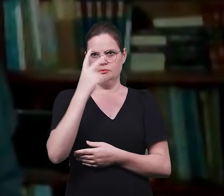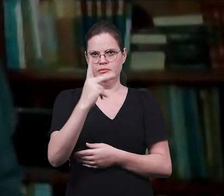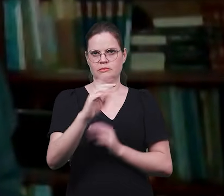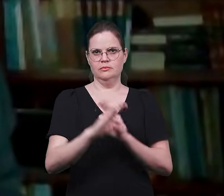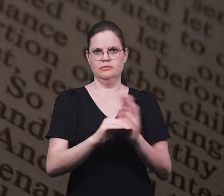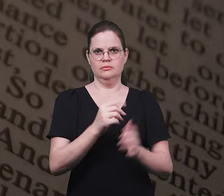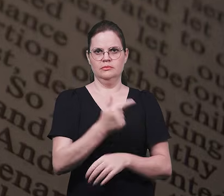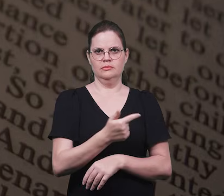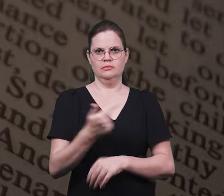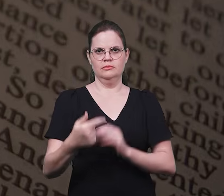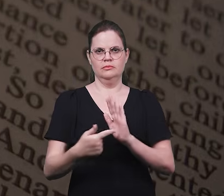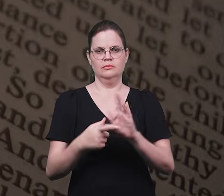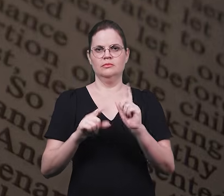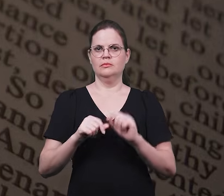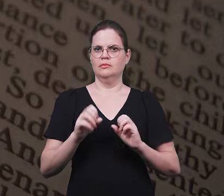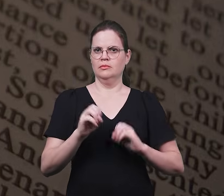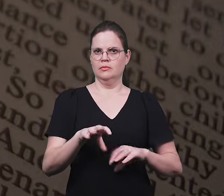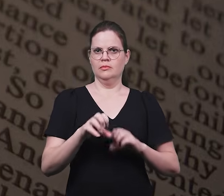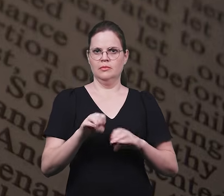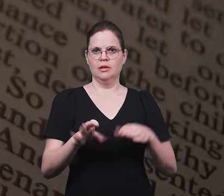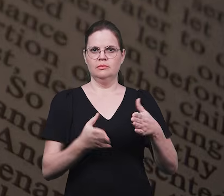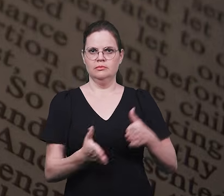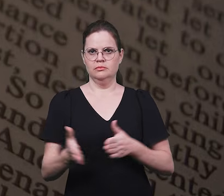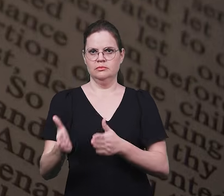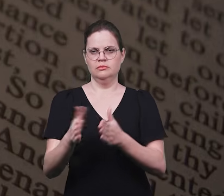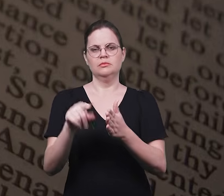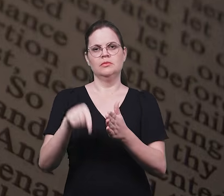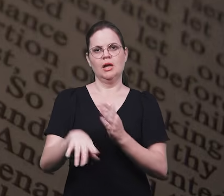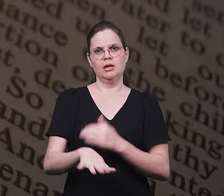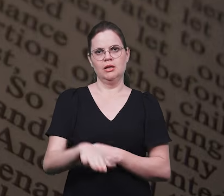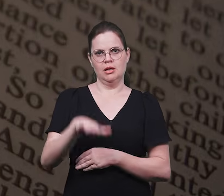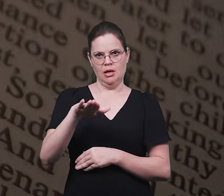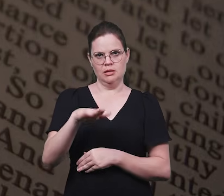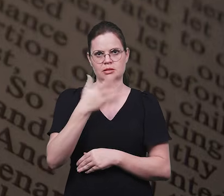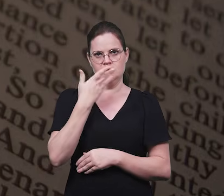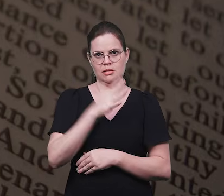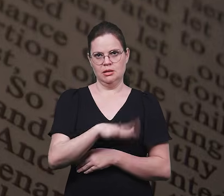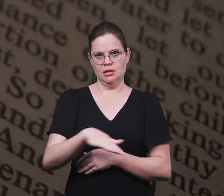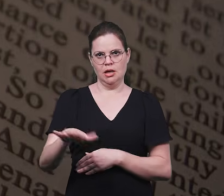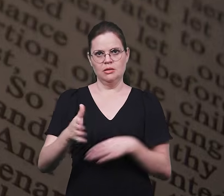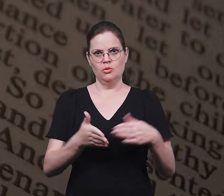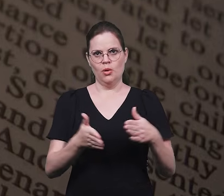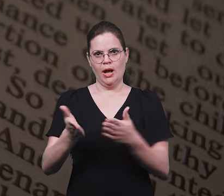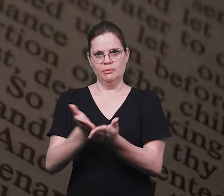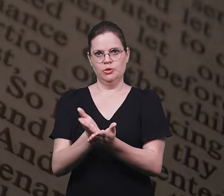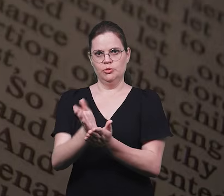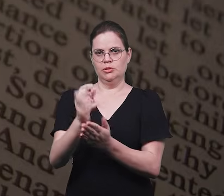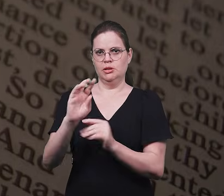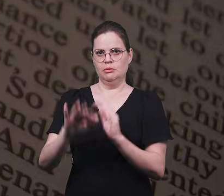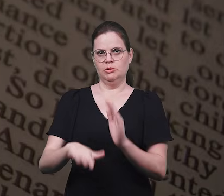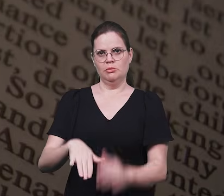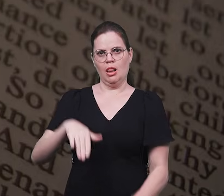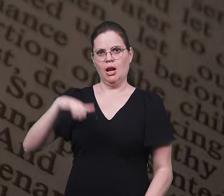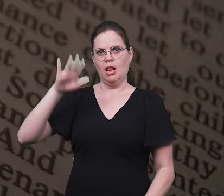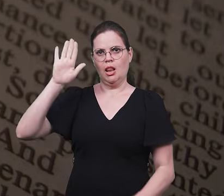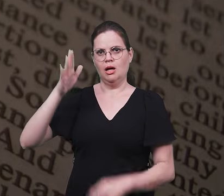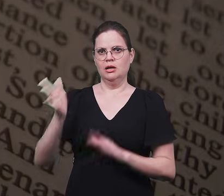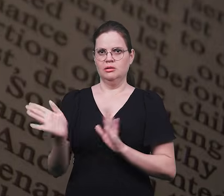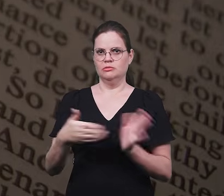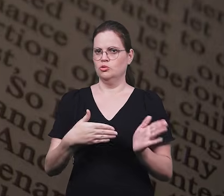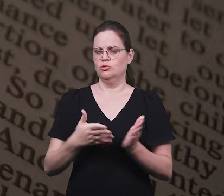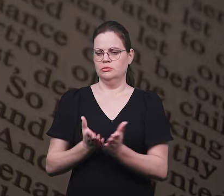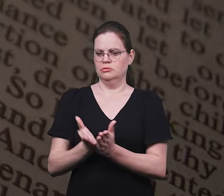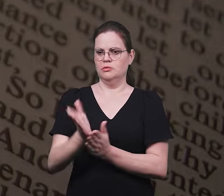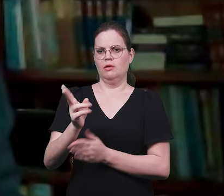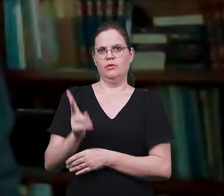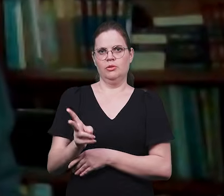Lá em Provérbios 22, a palavra diz, instrui o menino no caminho que deve andar, e até quando envelhecer, não se